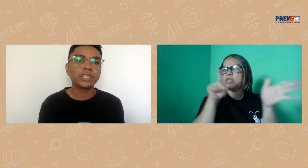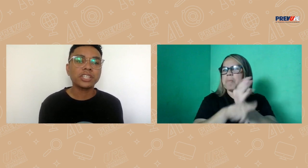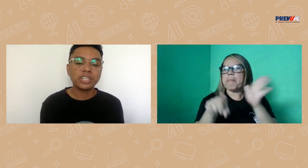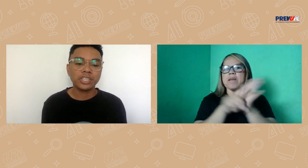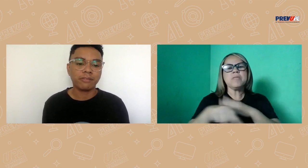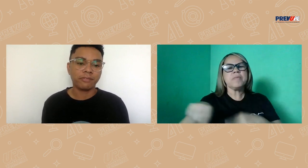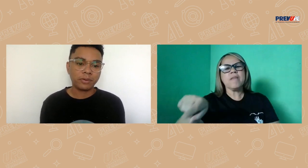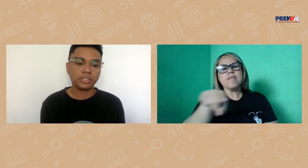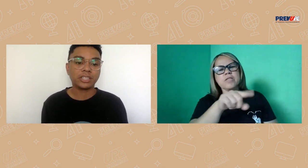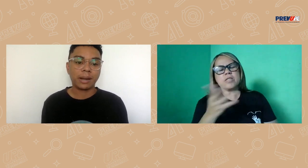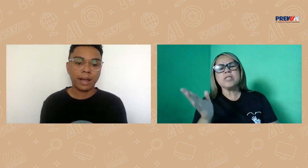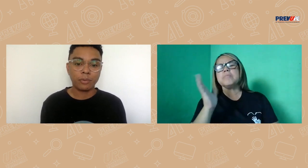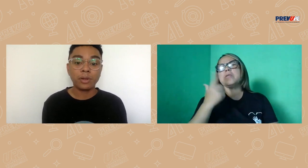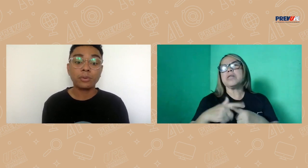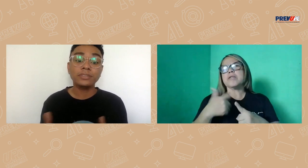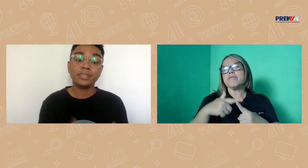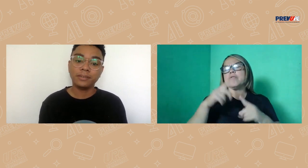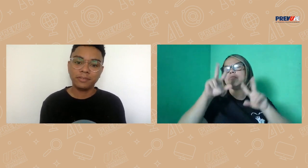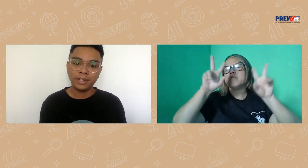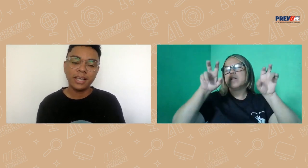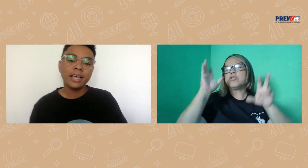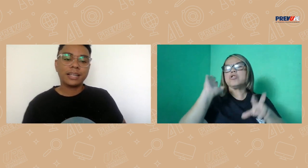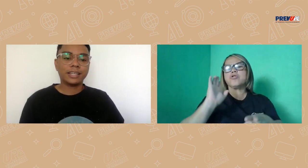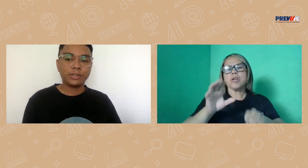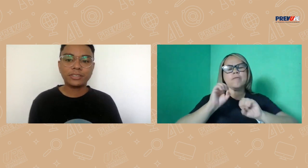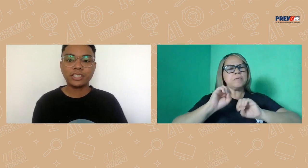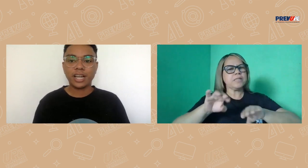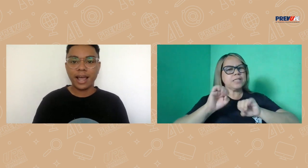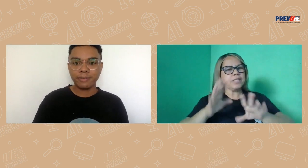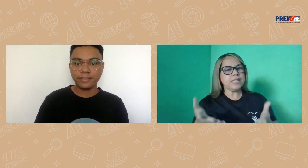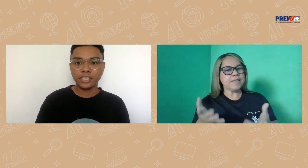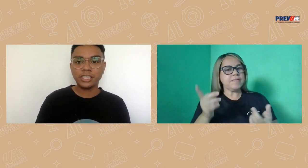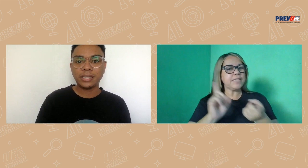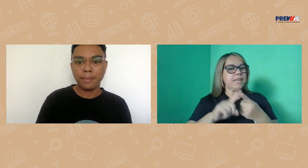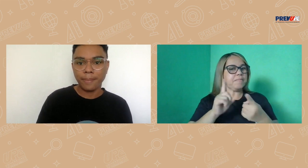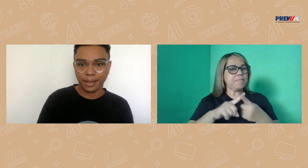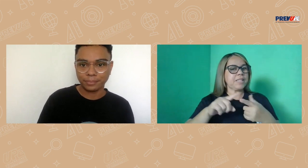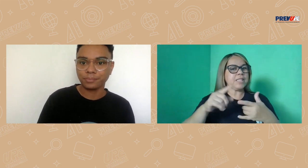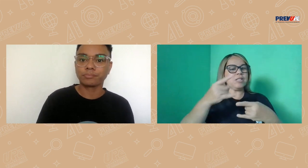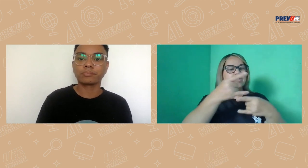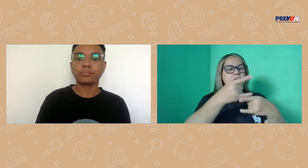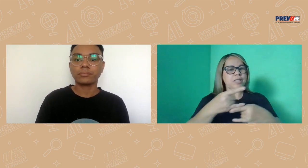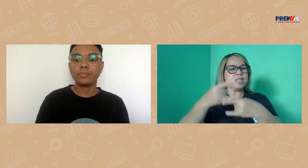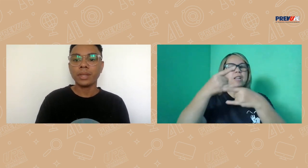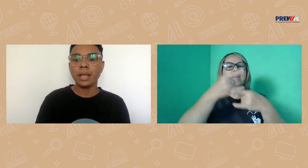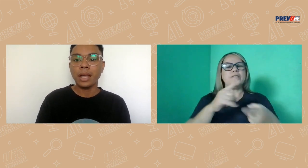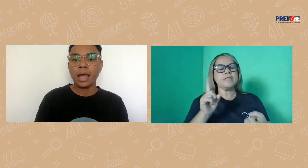foram conteúdos que a gente já viu, gente já trabalhou inclusive nas nossas lives também.